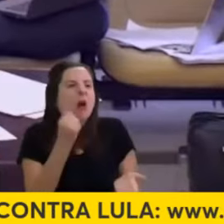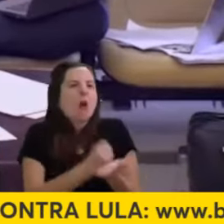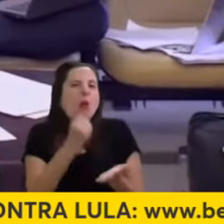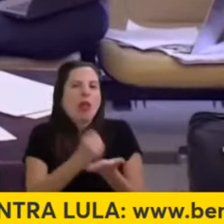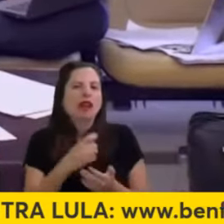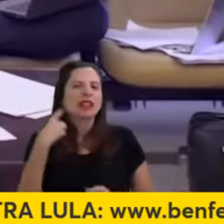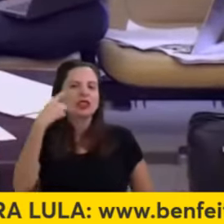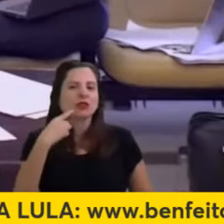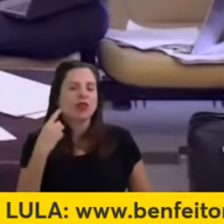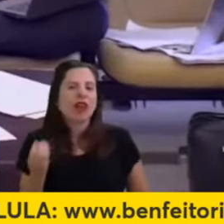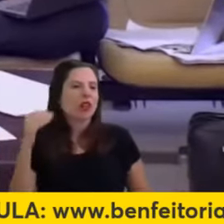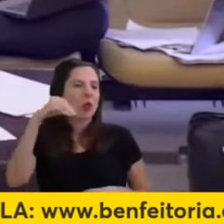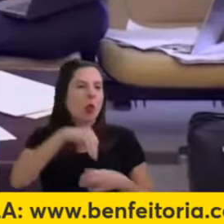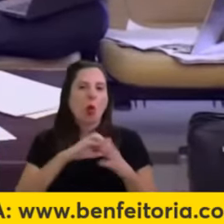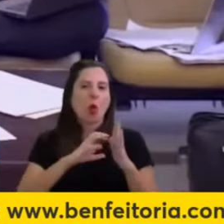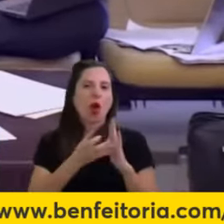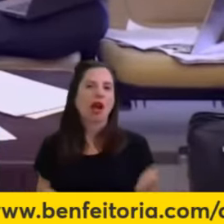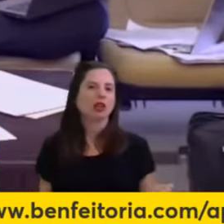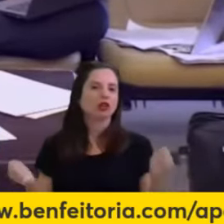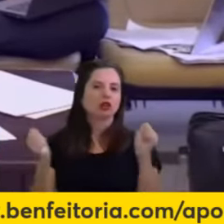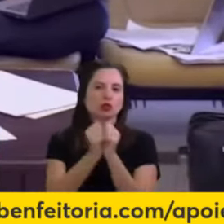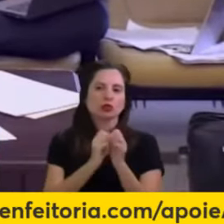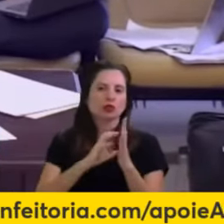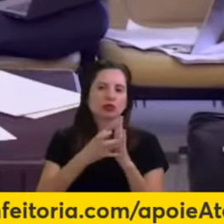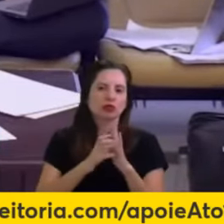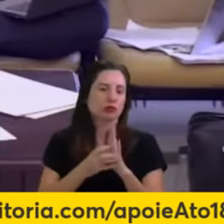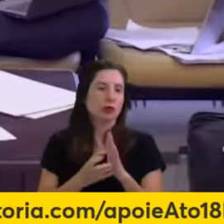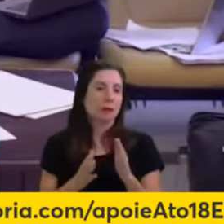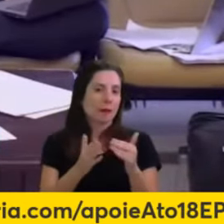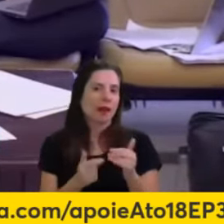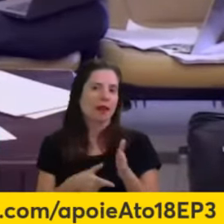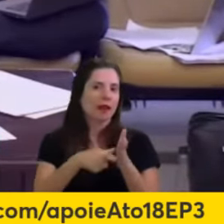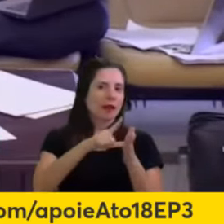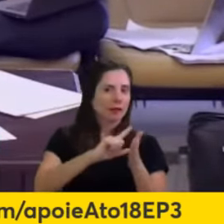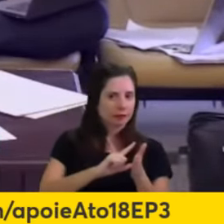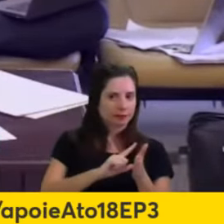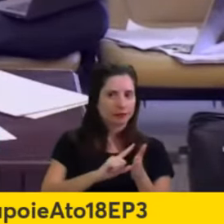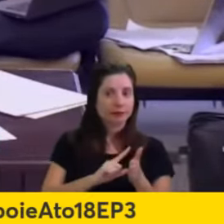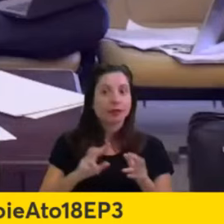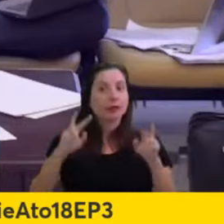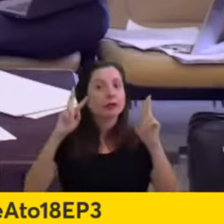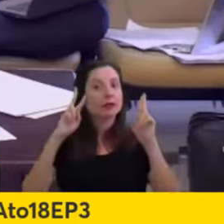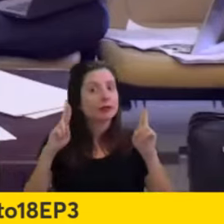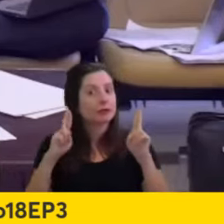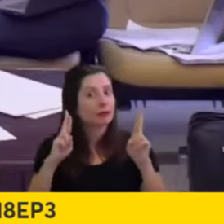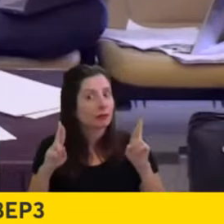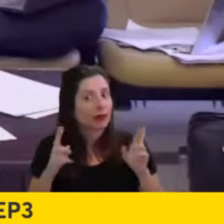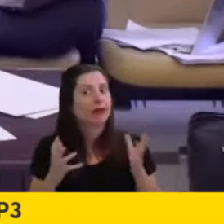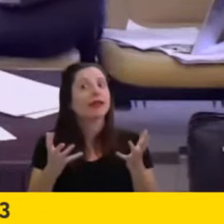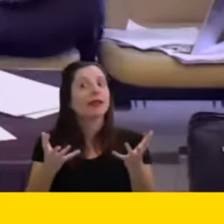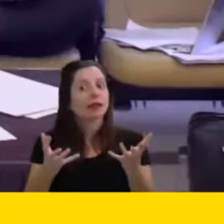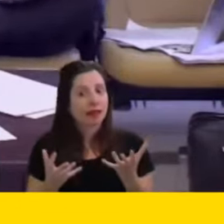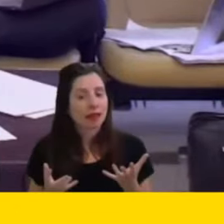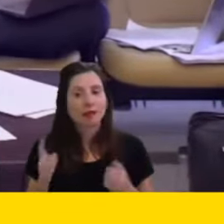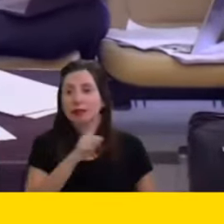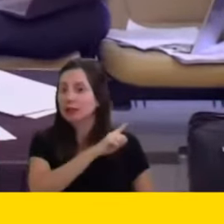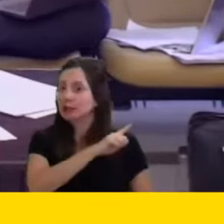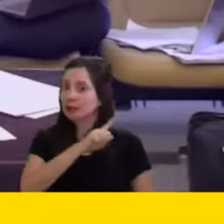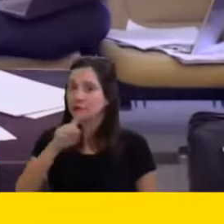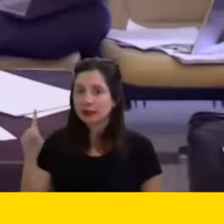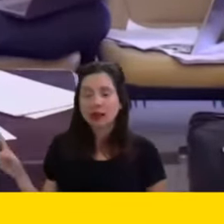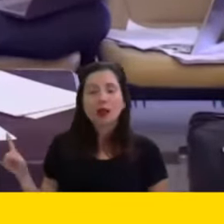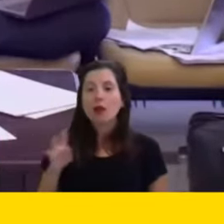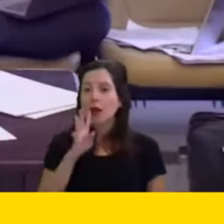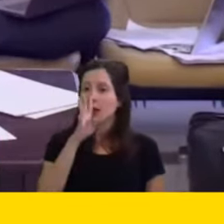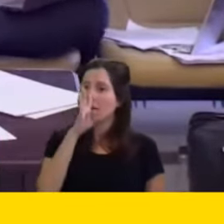colocar na chapa para antecipar a arrecadação eu espero sinceramente que nós não legitimos o abuso da